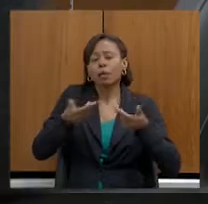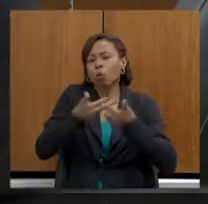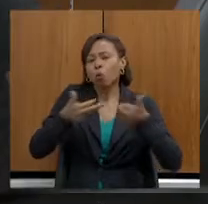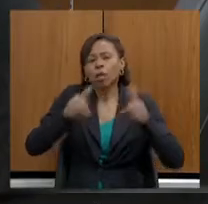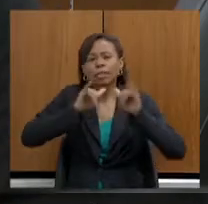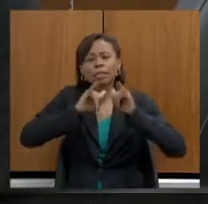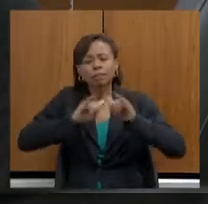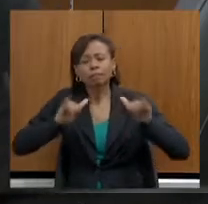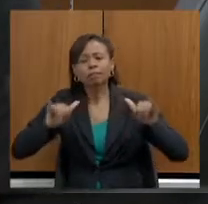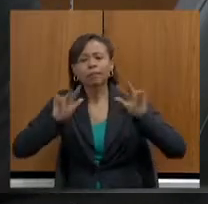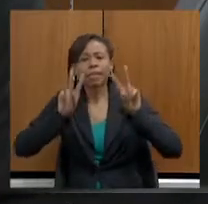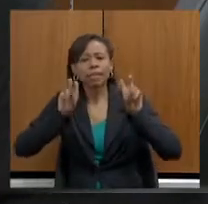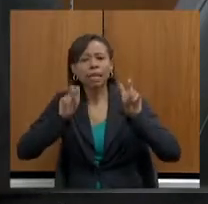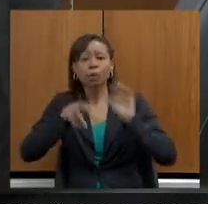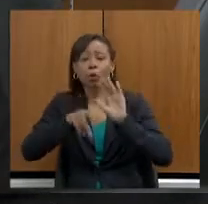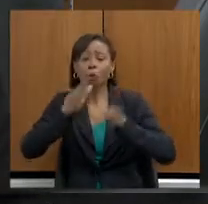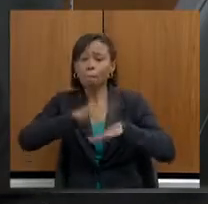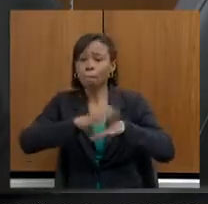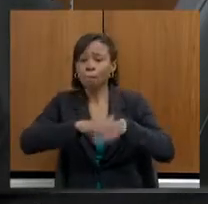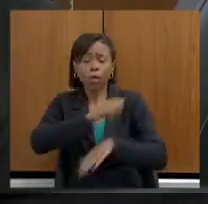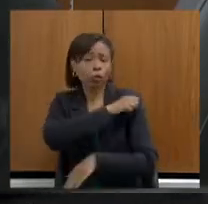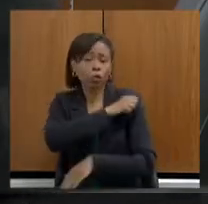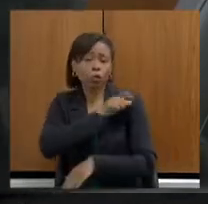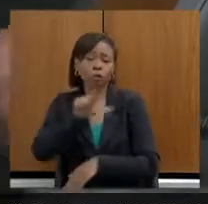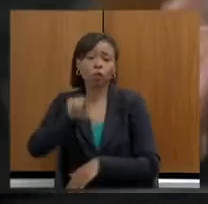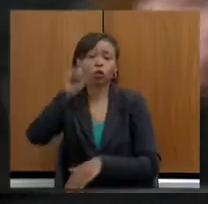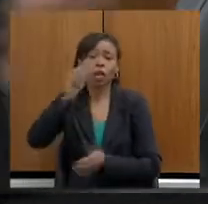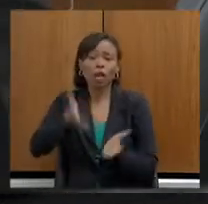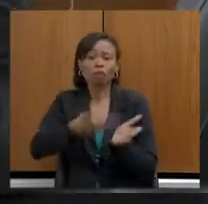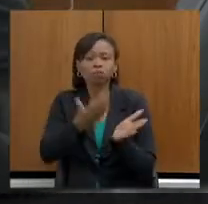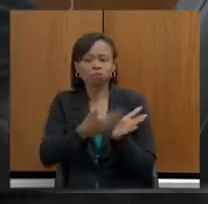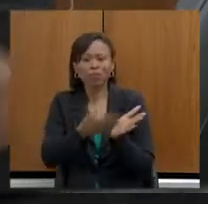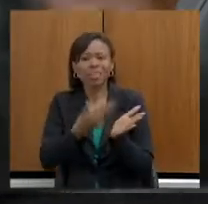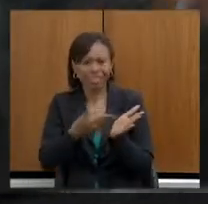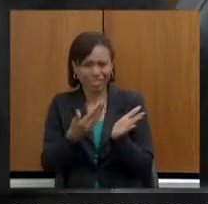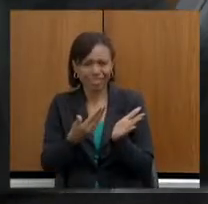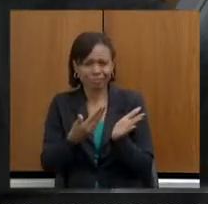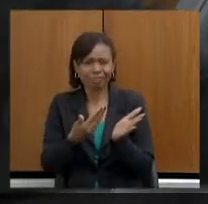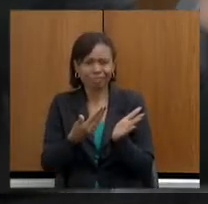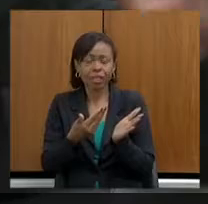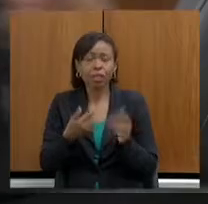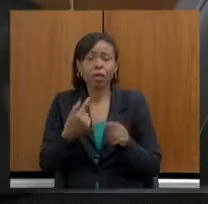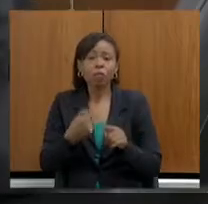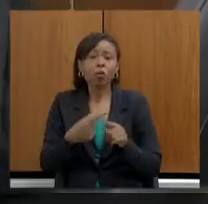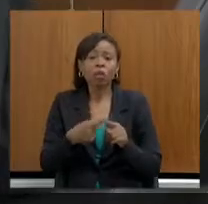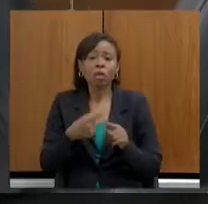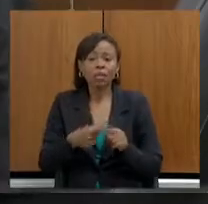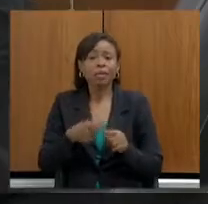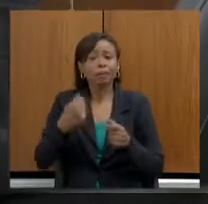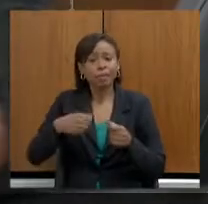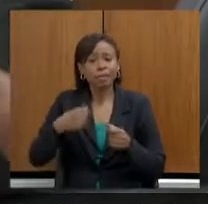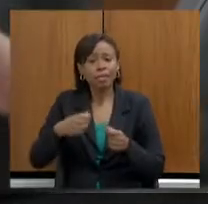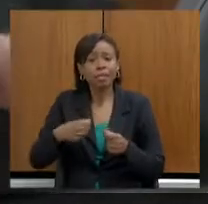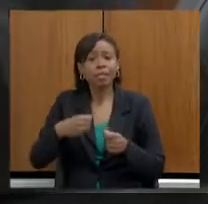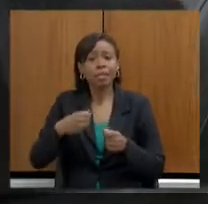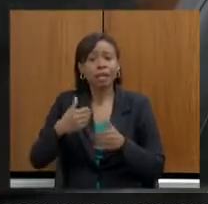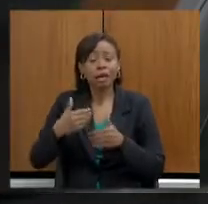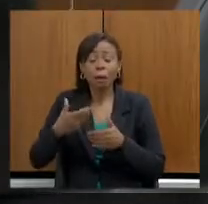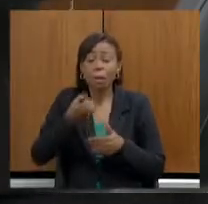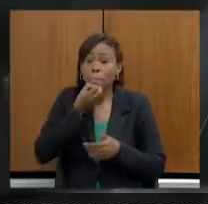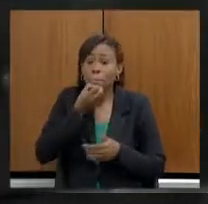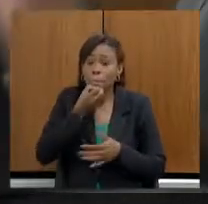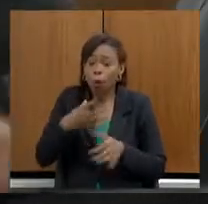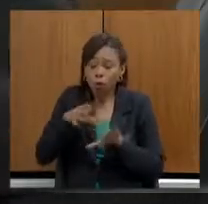definido pela secretaria inicialmente certo porque um catálogo que a gente precisa garantir né Deputado um processo de boa formação desses professores